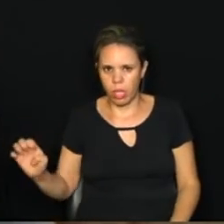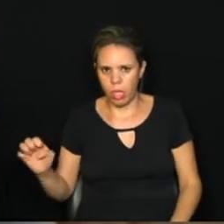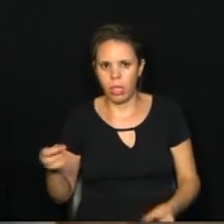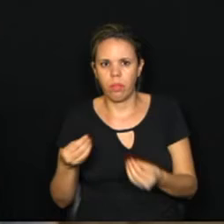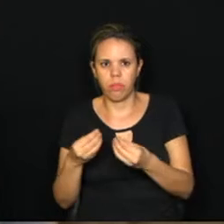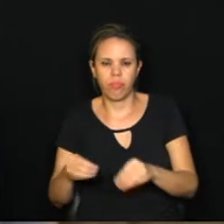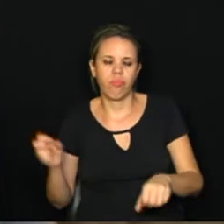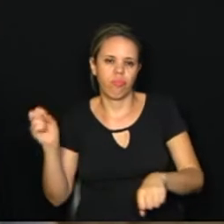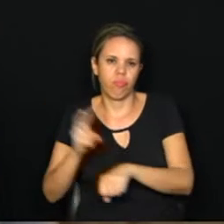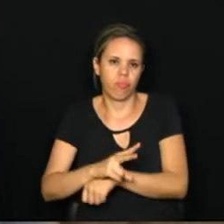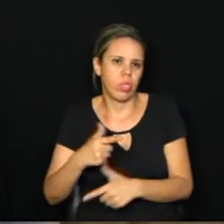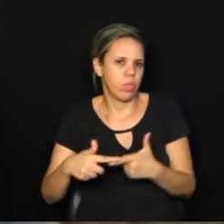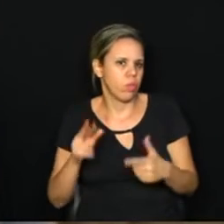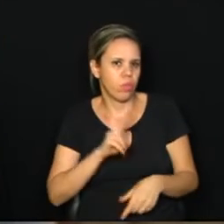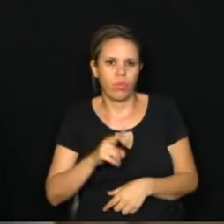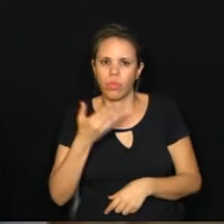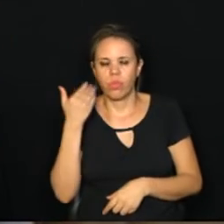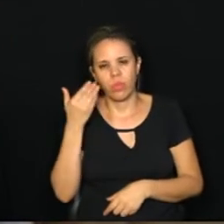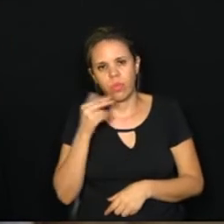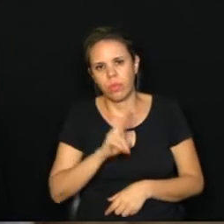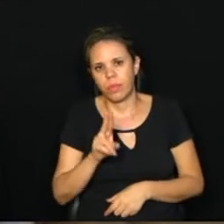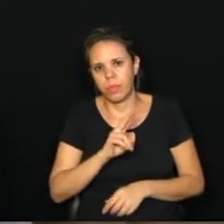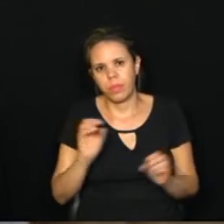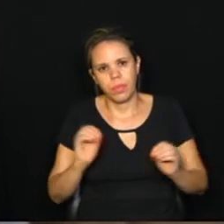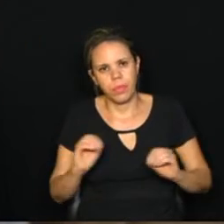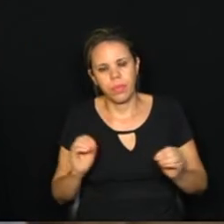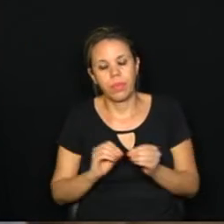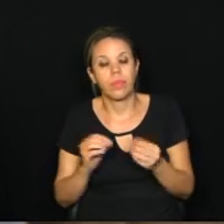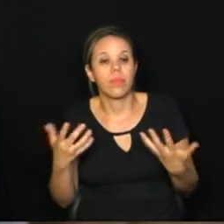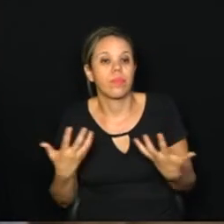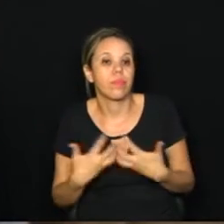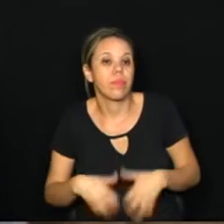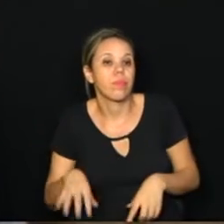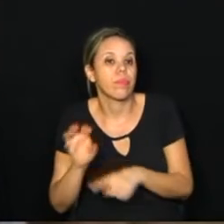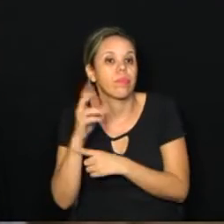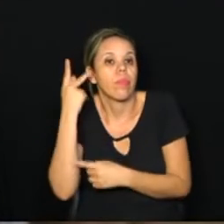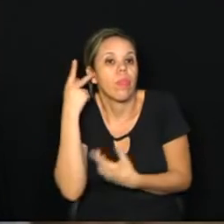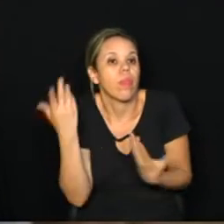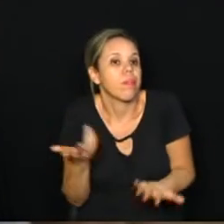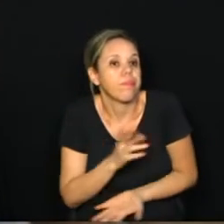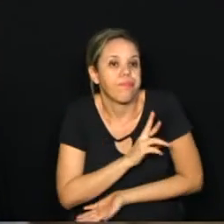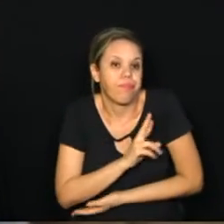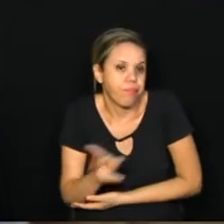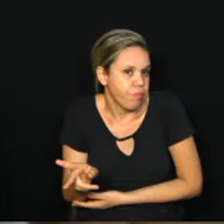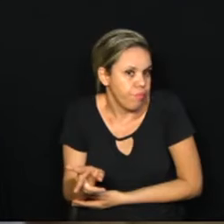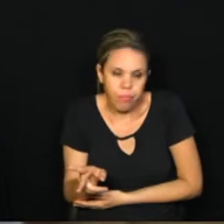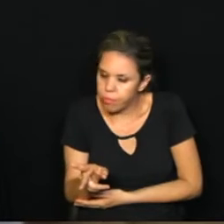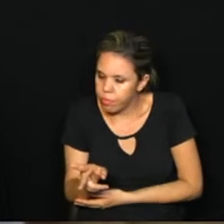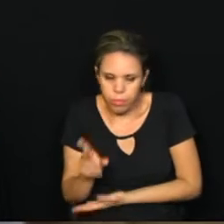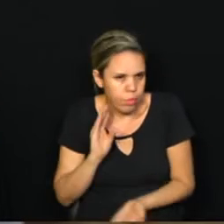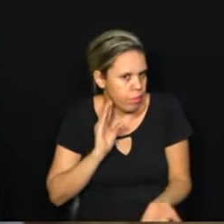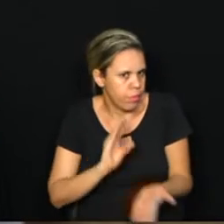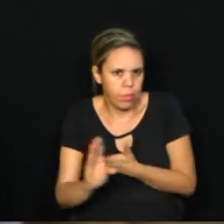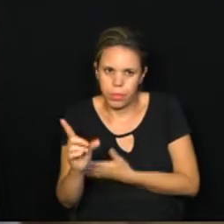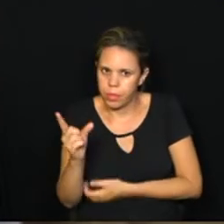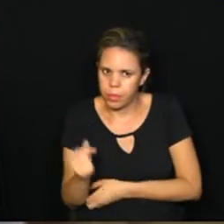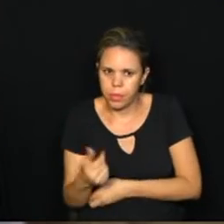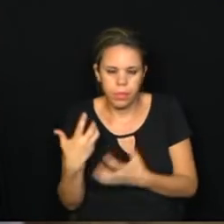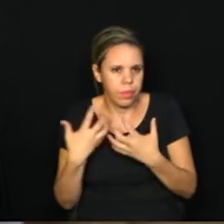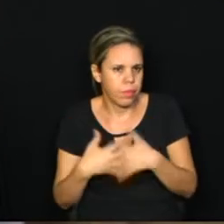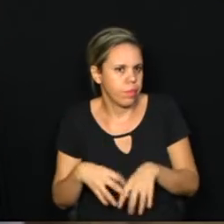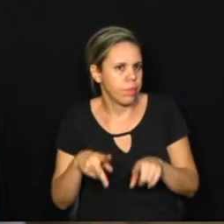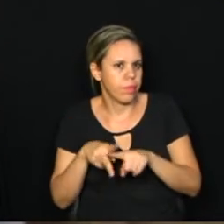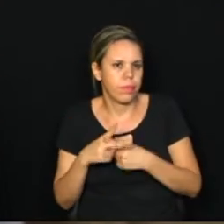contaminadas e que não podem servir de abastecimento. E o que tem sido feito no estado de São Paulo não é o investimento na